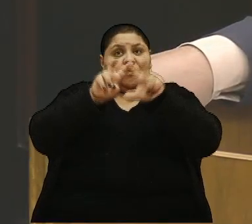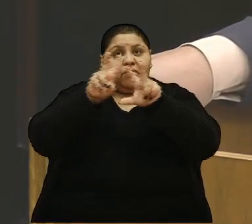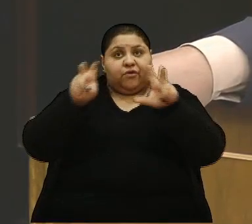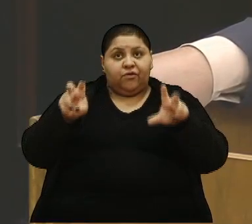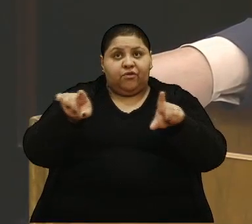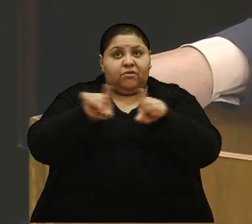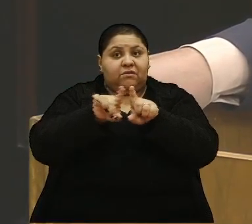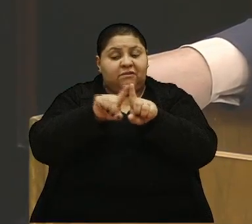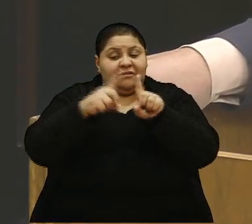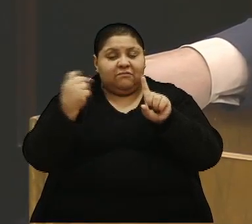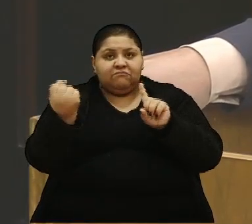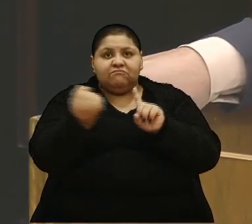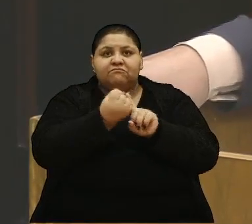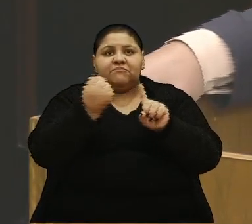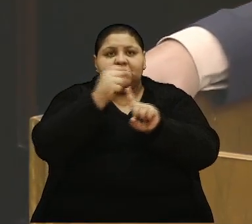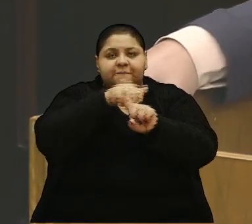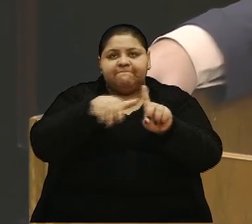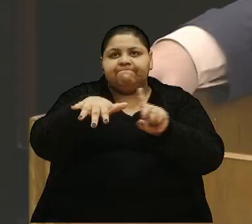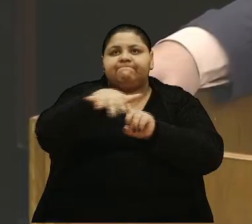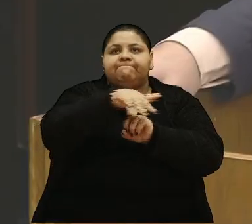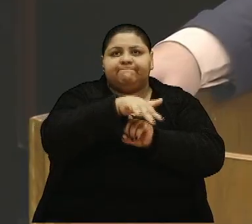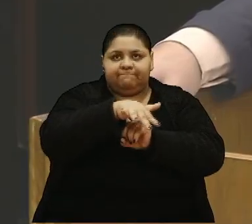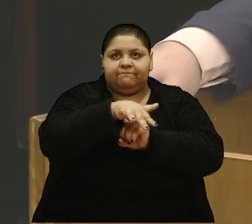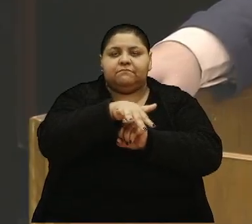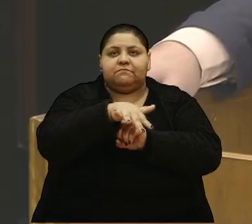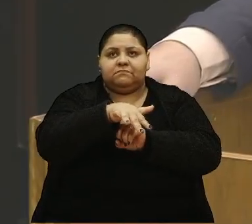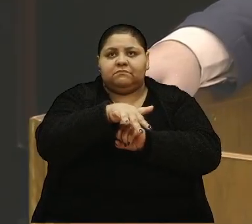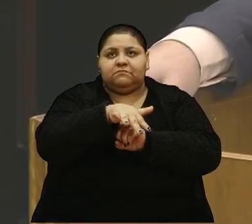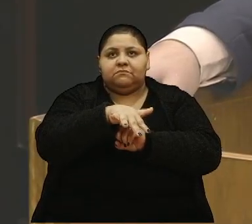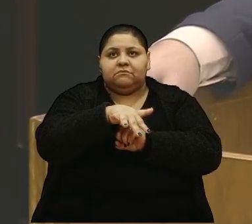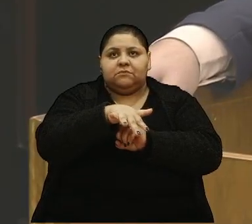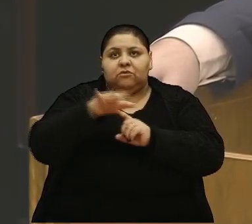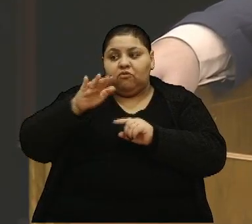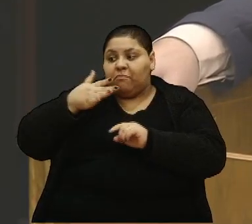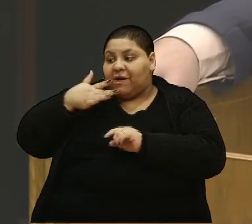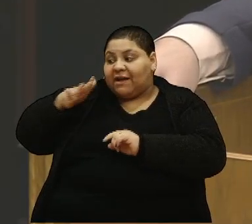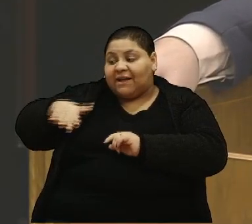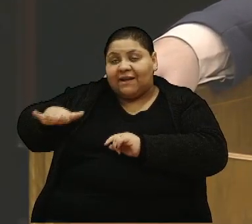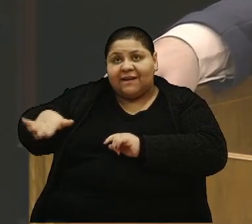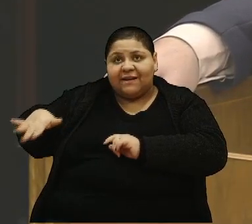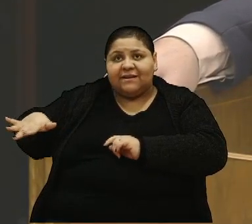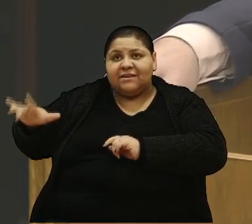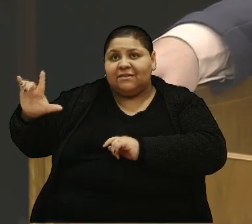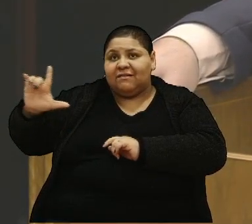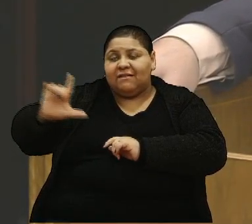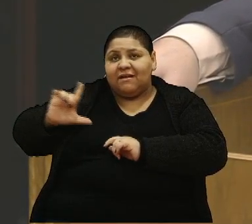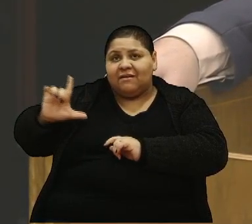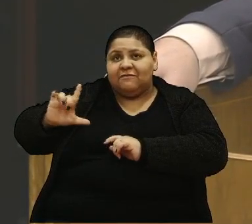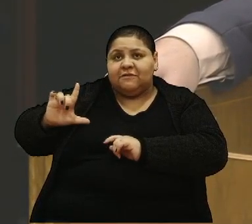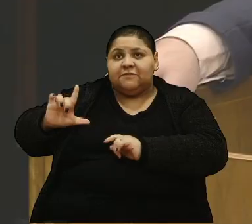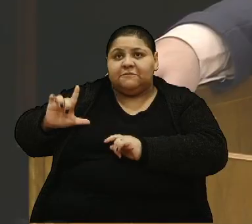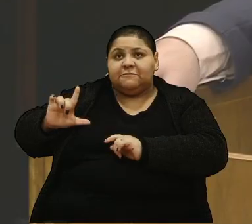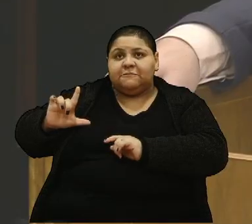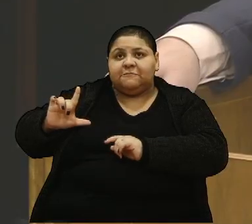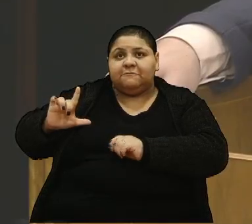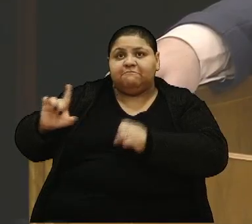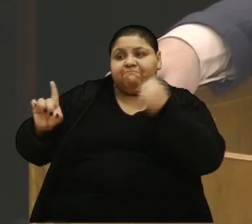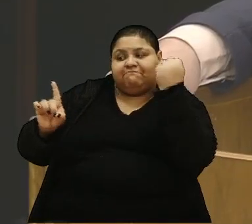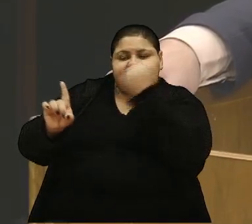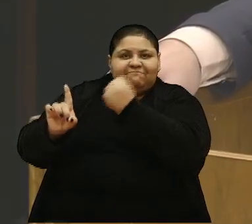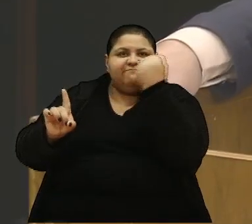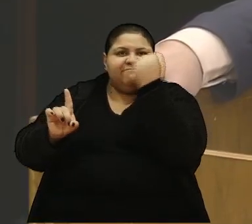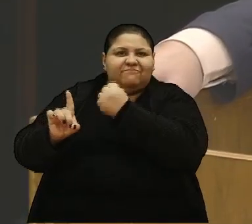o impacto social que o fato de uma criança ter sido agredida de